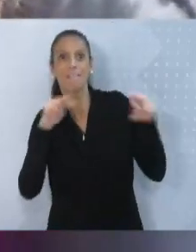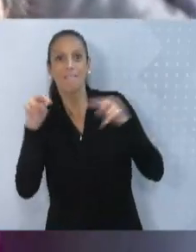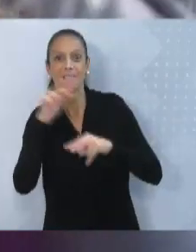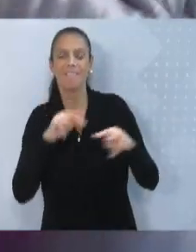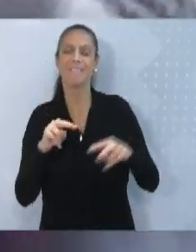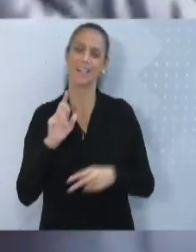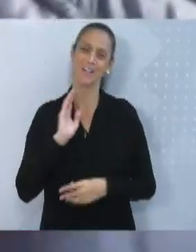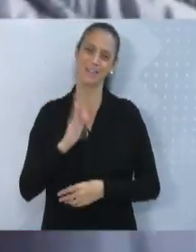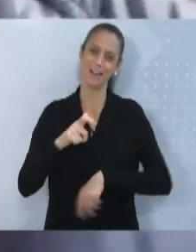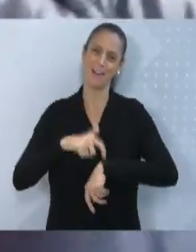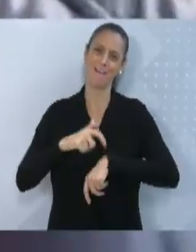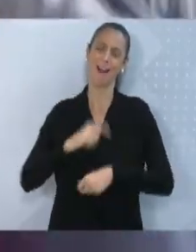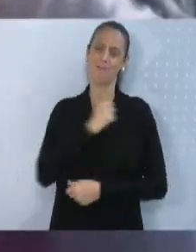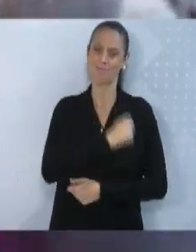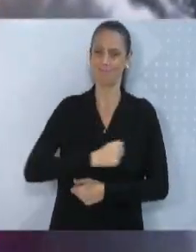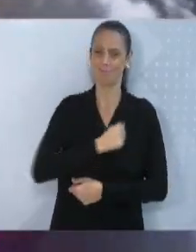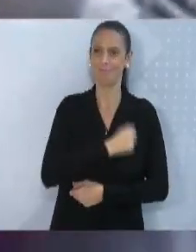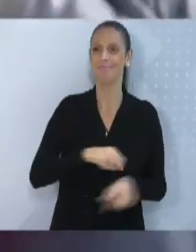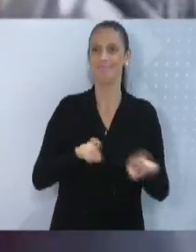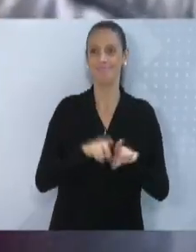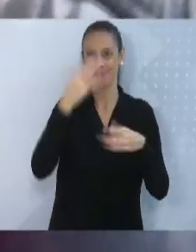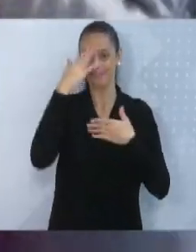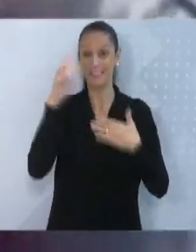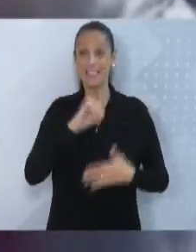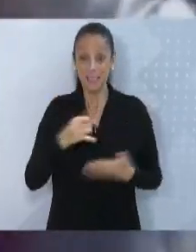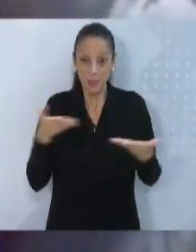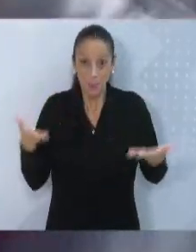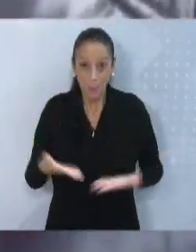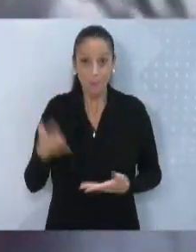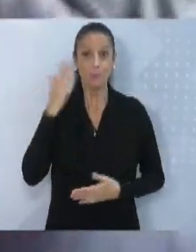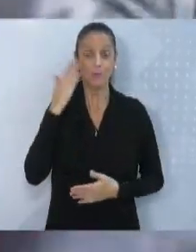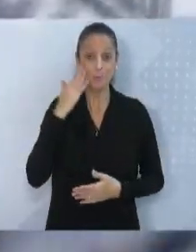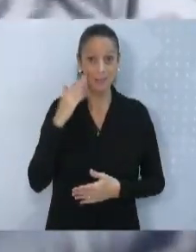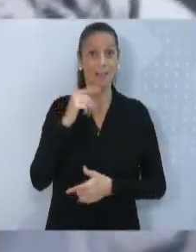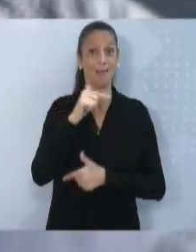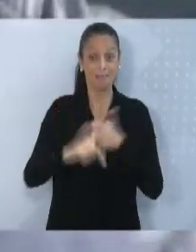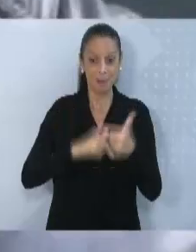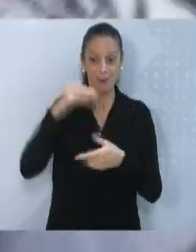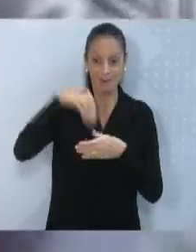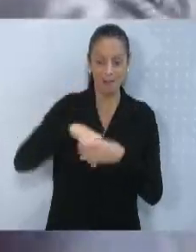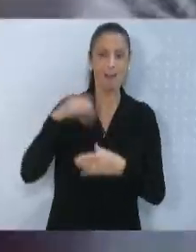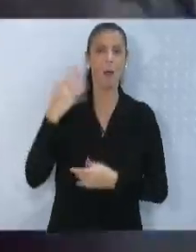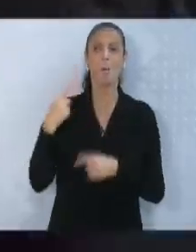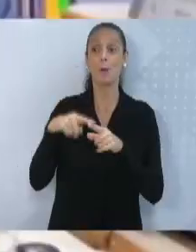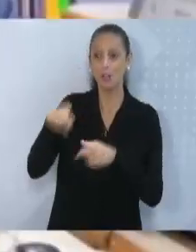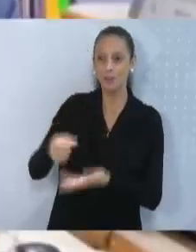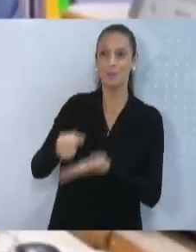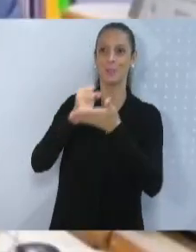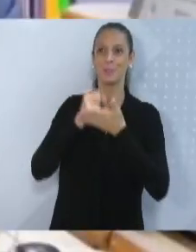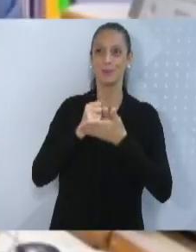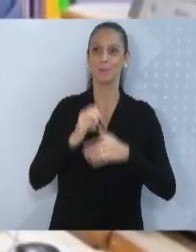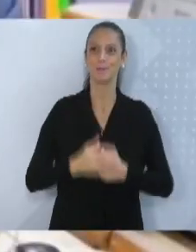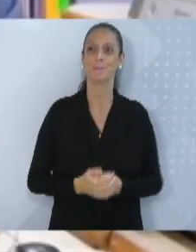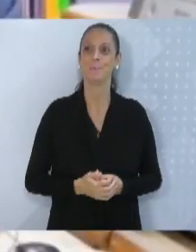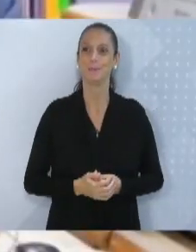um pouquinho a saudade e eu também te agradeço porque se eu sei fazer alguma coisa na rádio É por causa de ti beijo